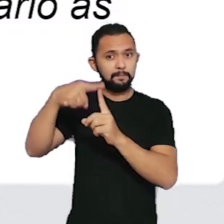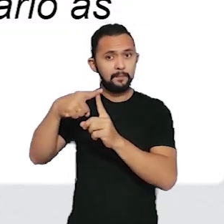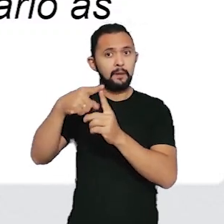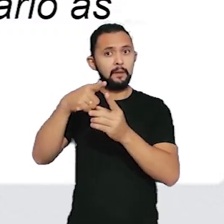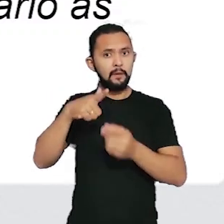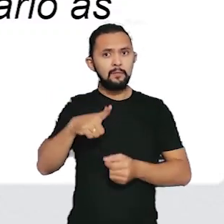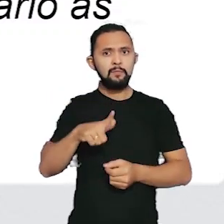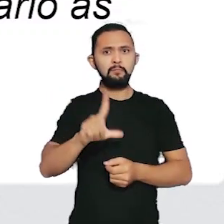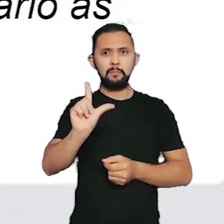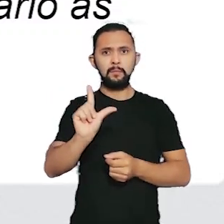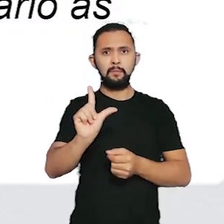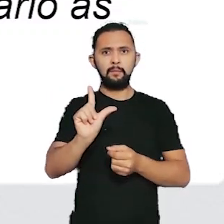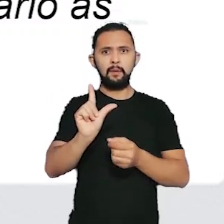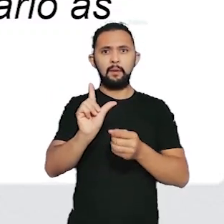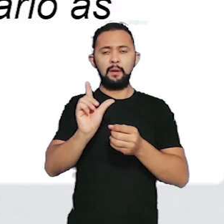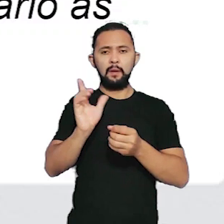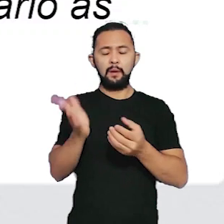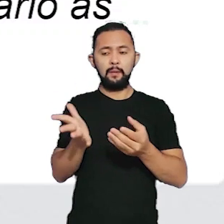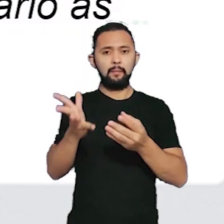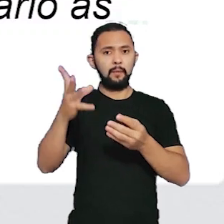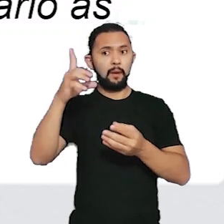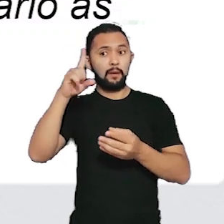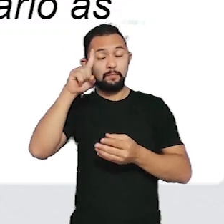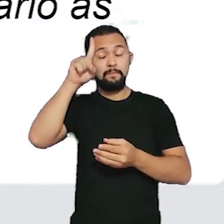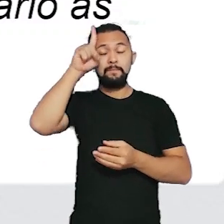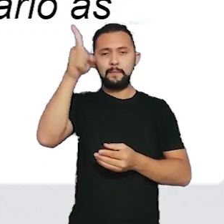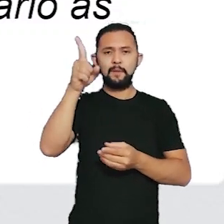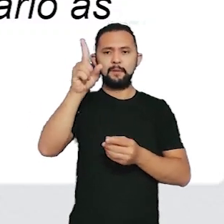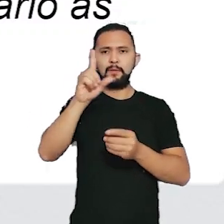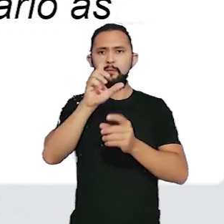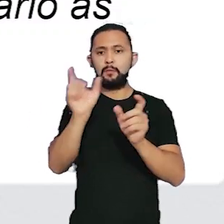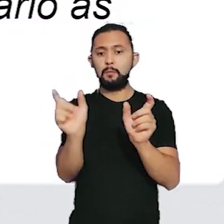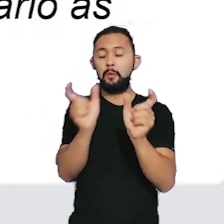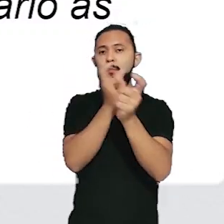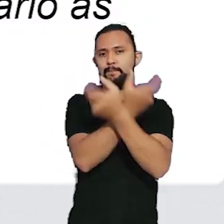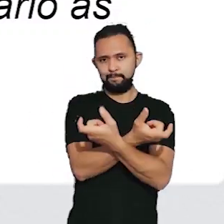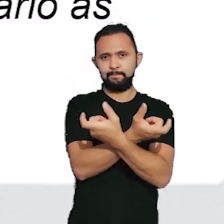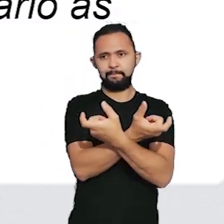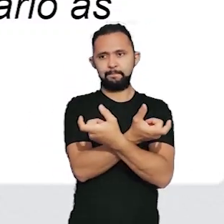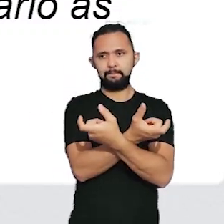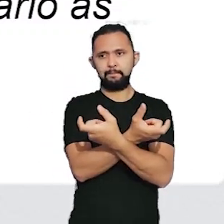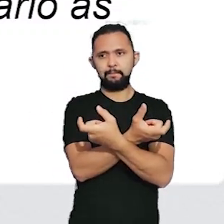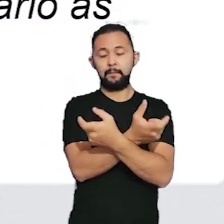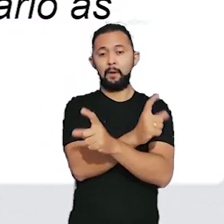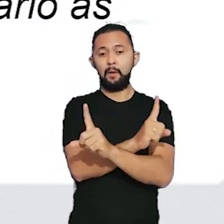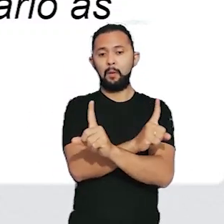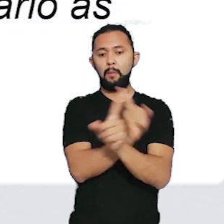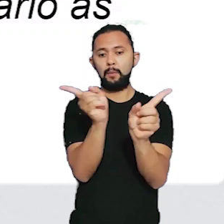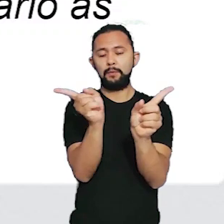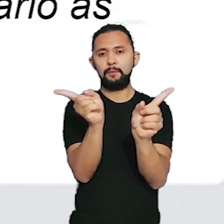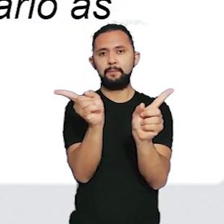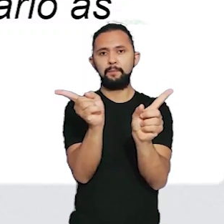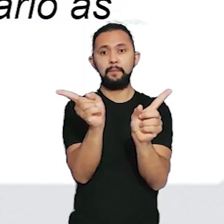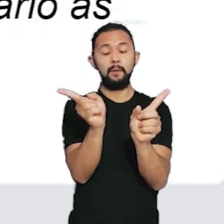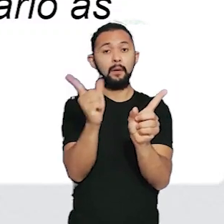introduzir orações concessivas, trazendo essa ideia de oposição, tá? Então, as orações concessivas vão